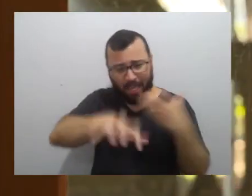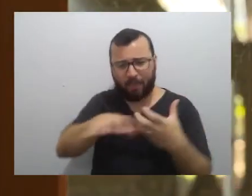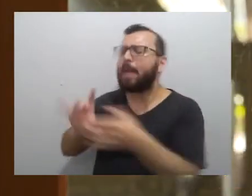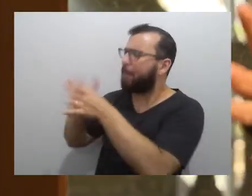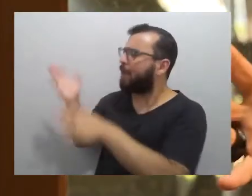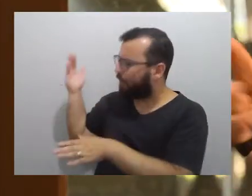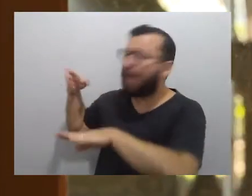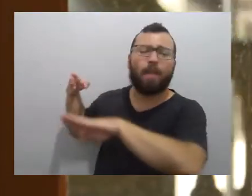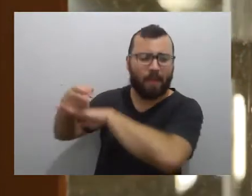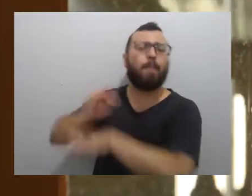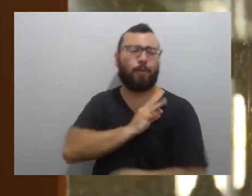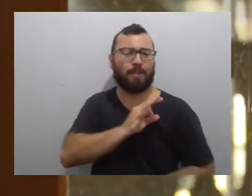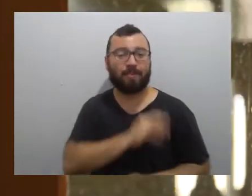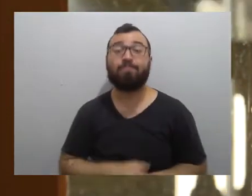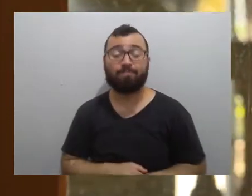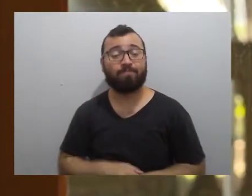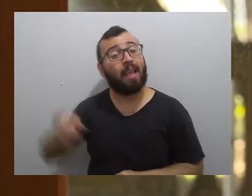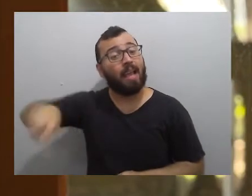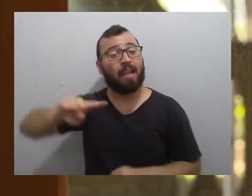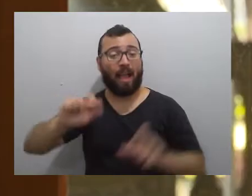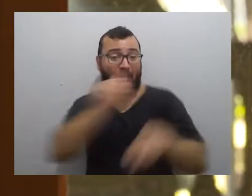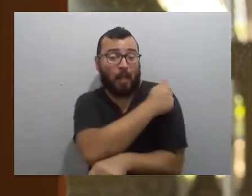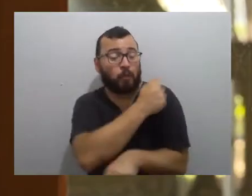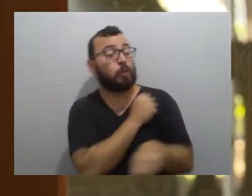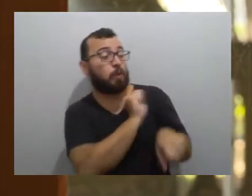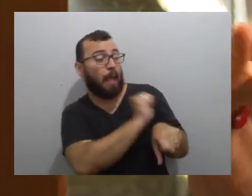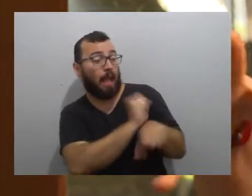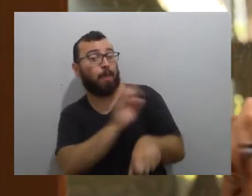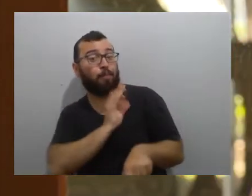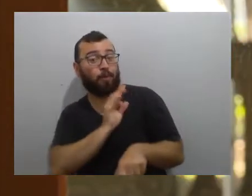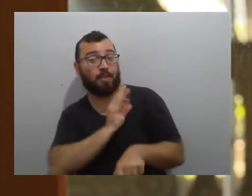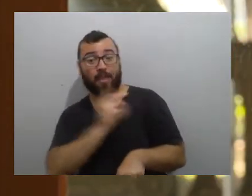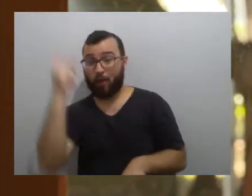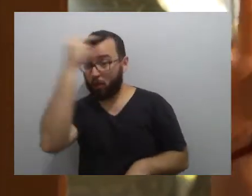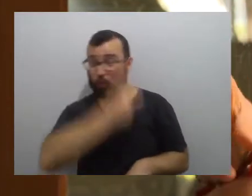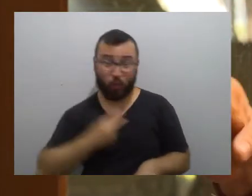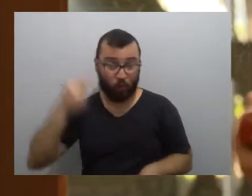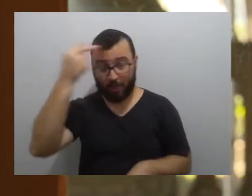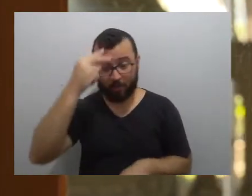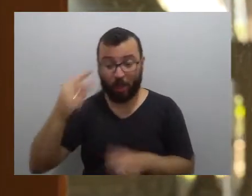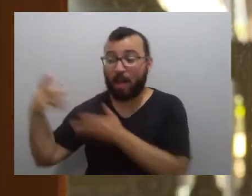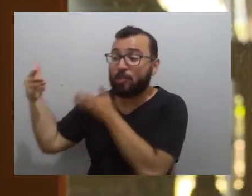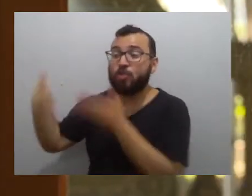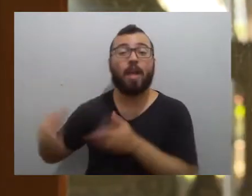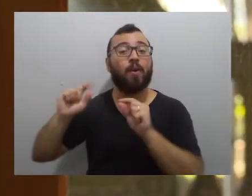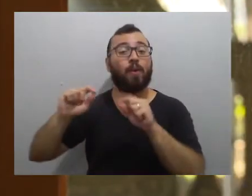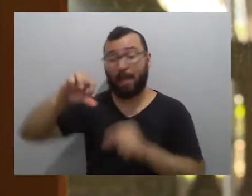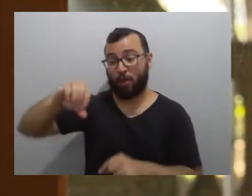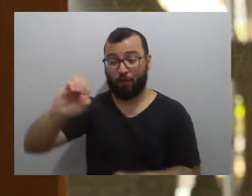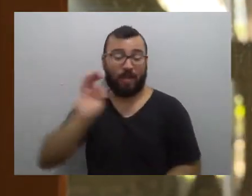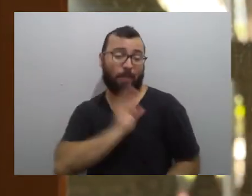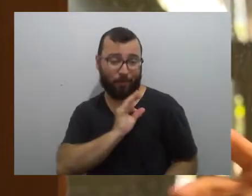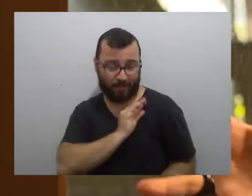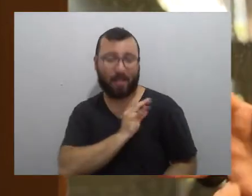Essa primeira década dos anos 2000, uma fase de efervescência, de crescimento, de abertura, de